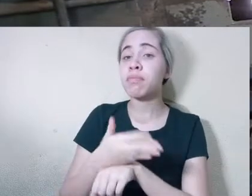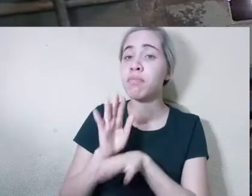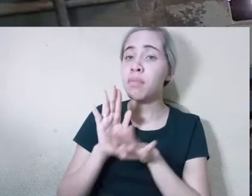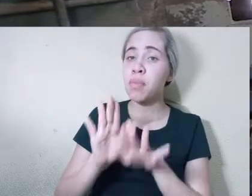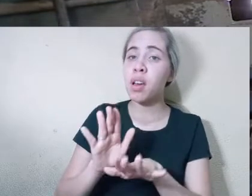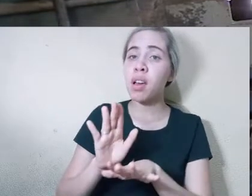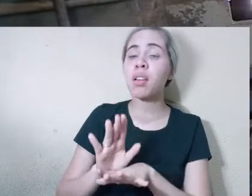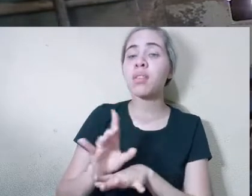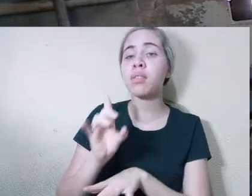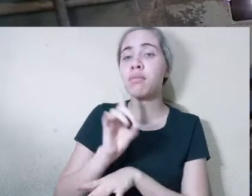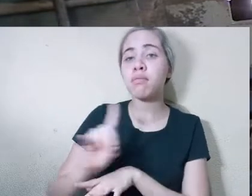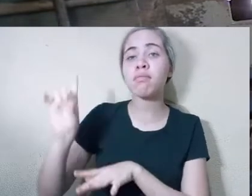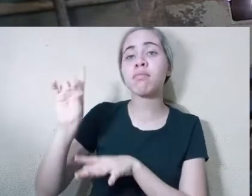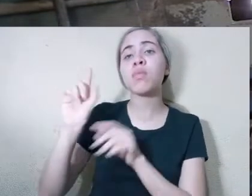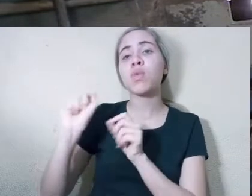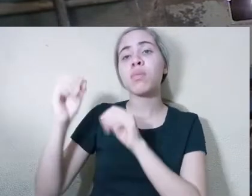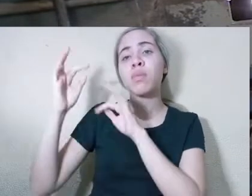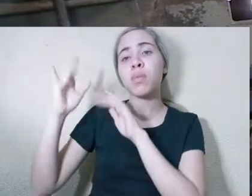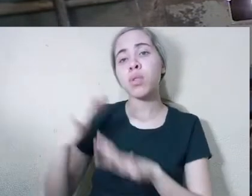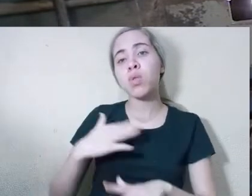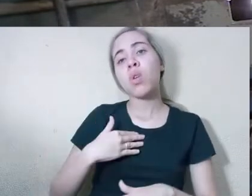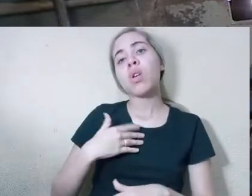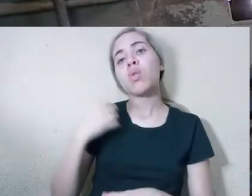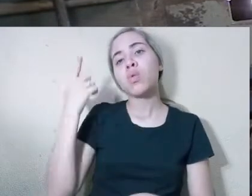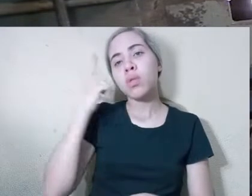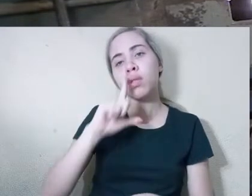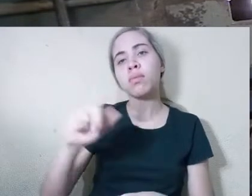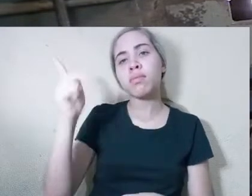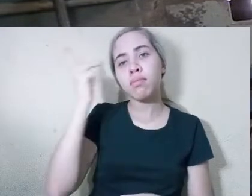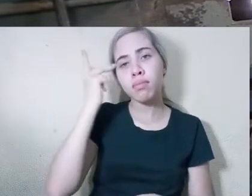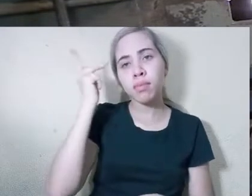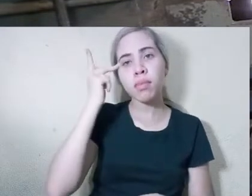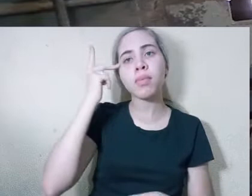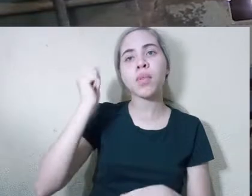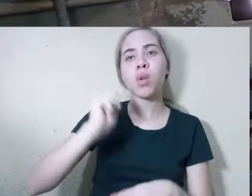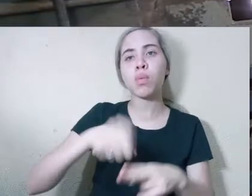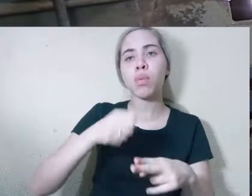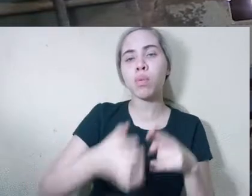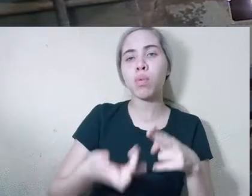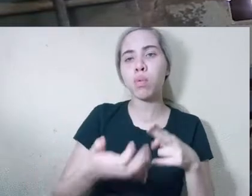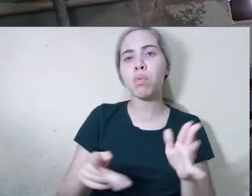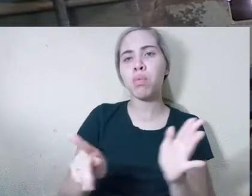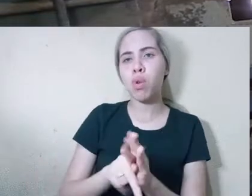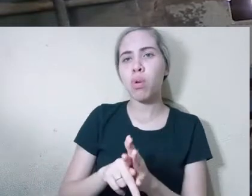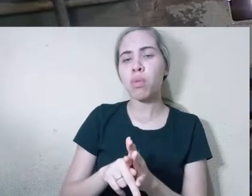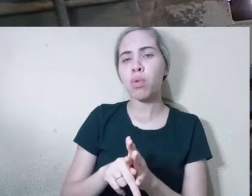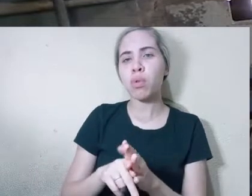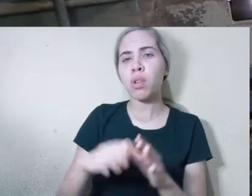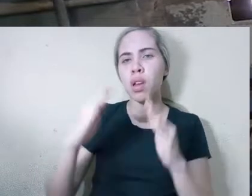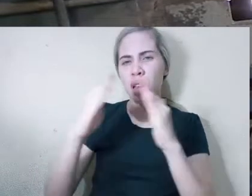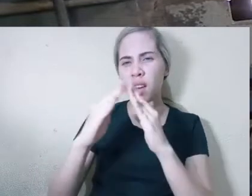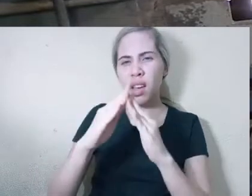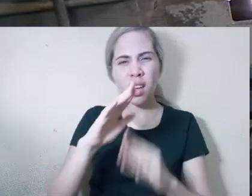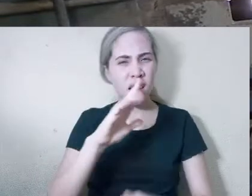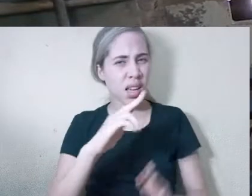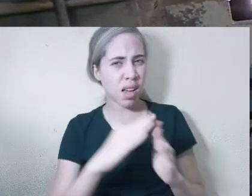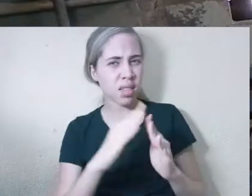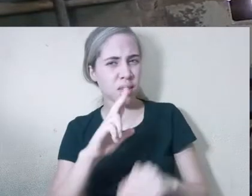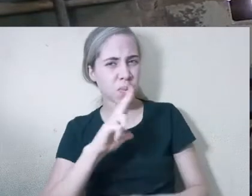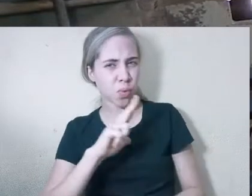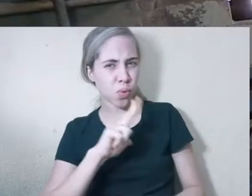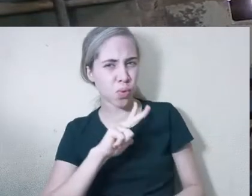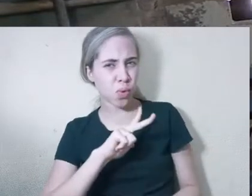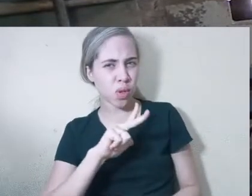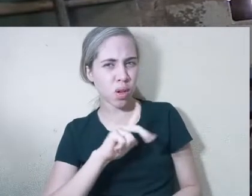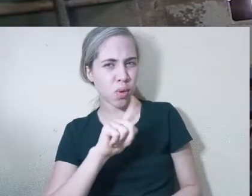a Deus, em novembro, eu consegui participar do Salão Paulista. Tá, joia. Lá na Casa de Portugal? Isso, lá mesmo. Também